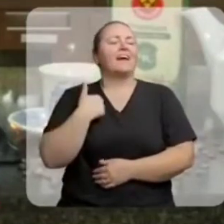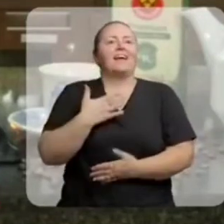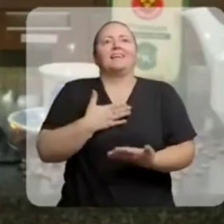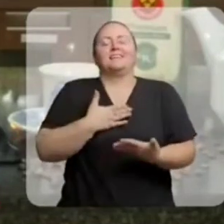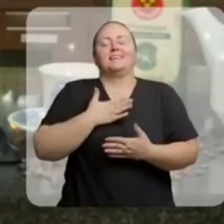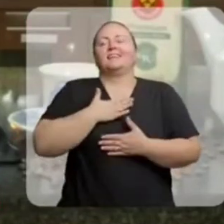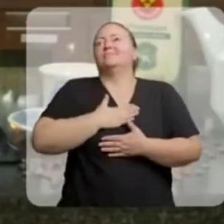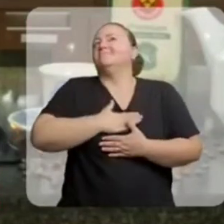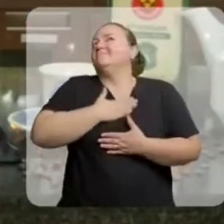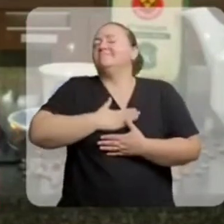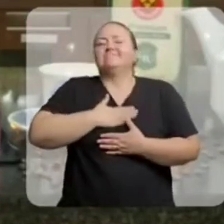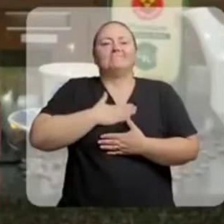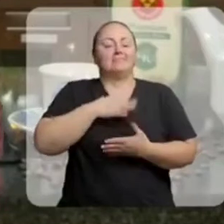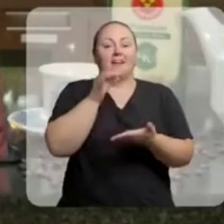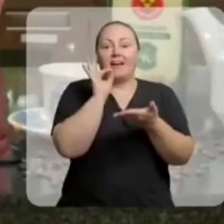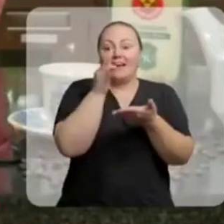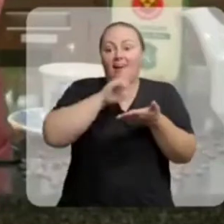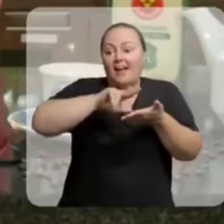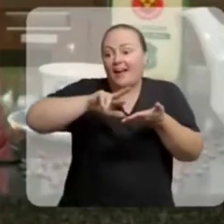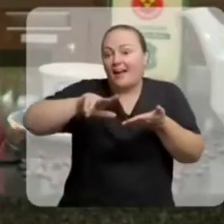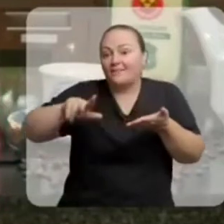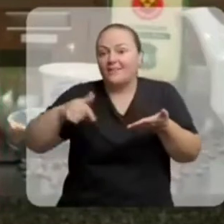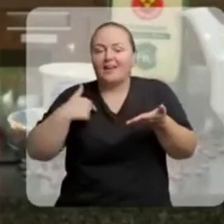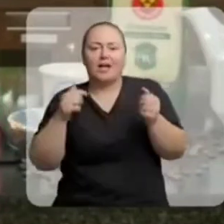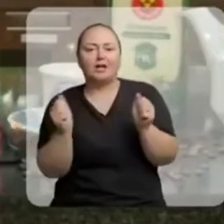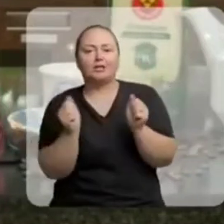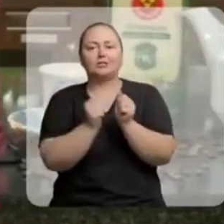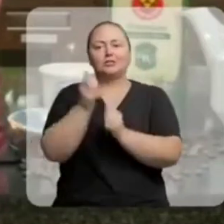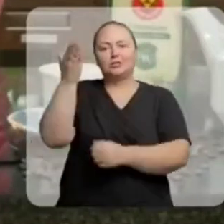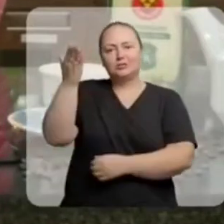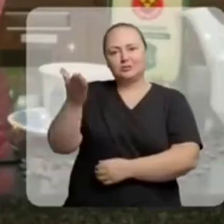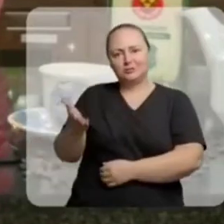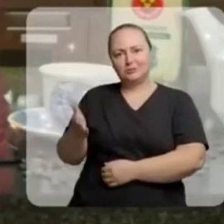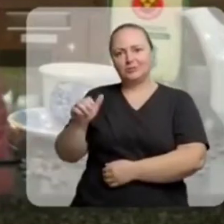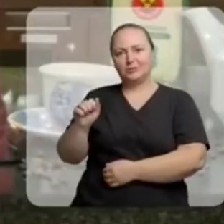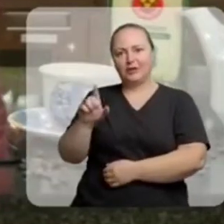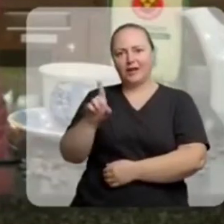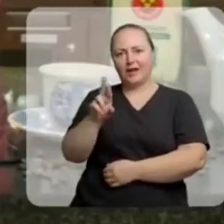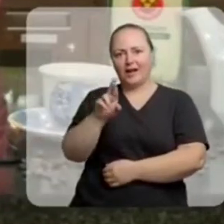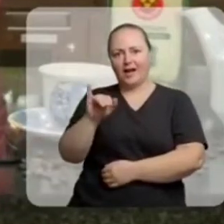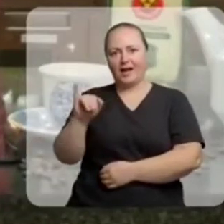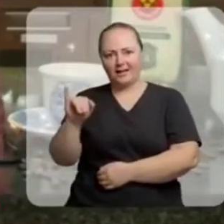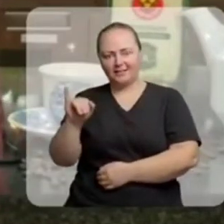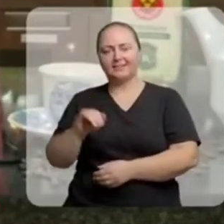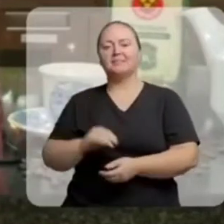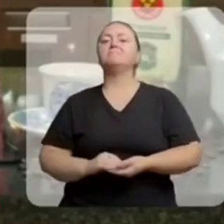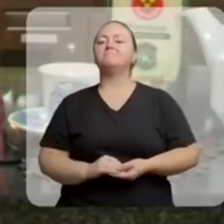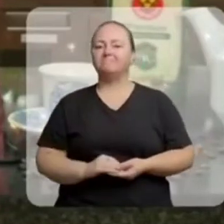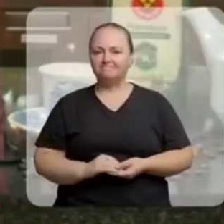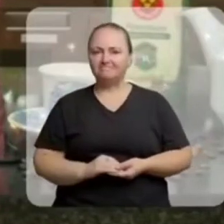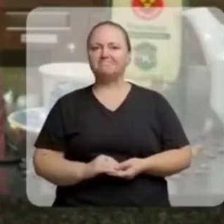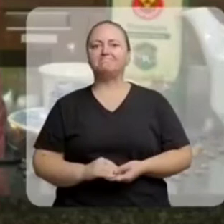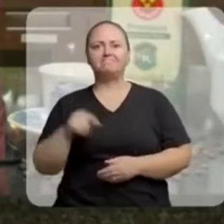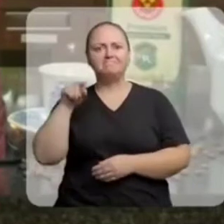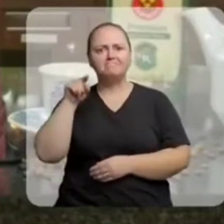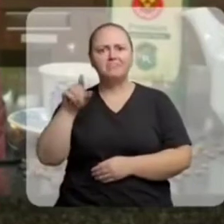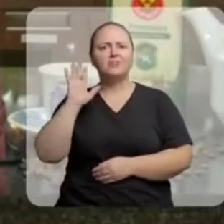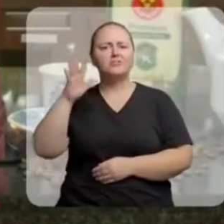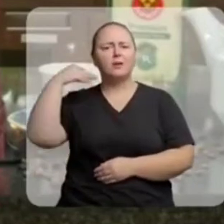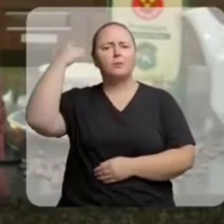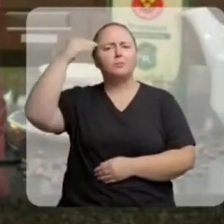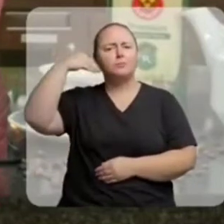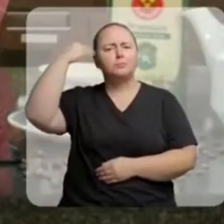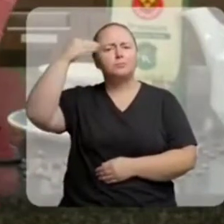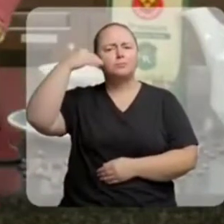quase não gosto, que é cafés. Tô aqui com a Adri, que tem aí bastante bagagem para falar com vocês